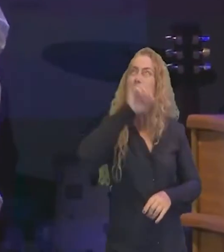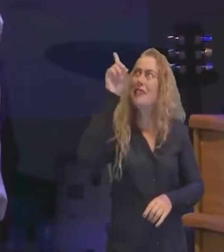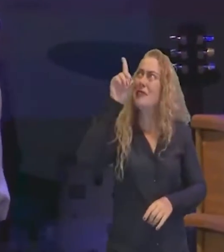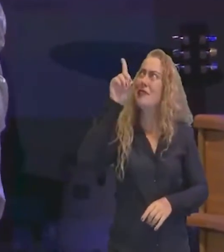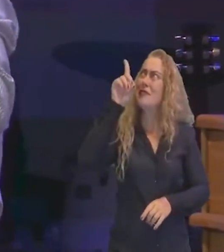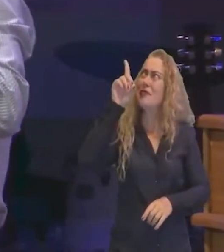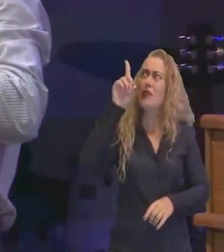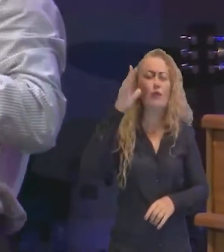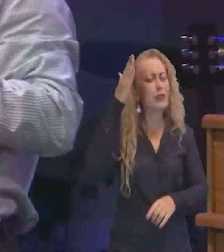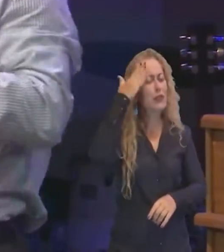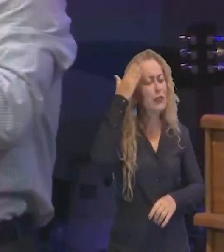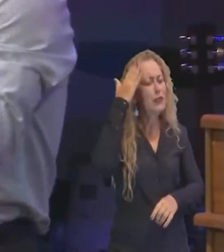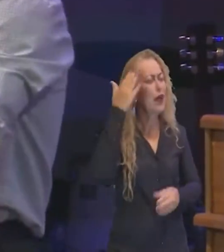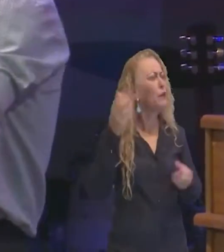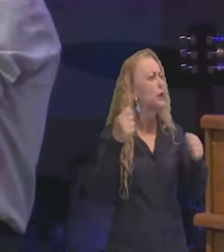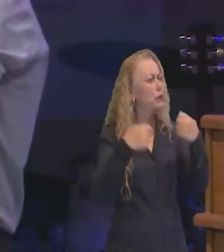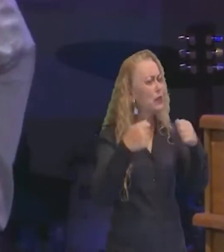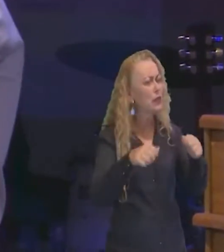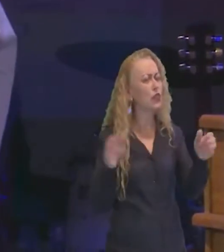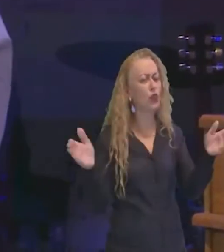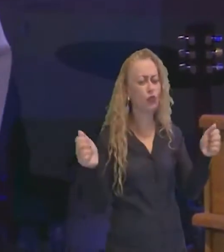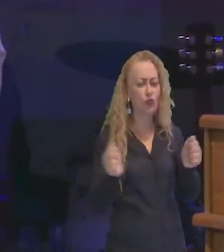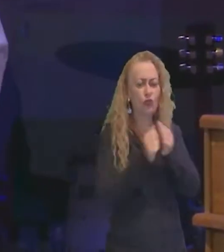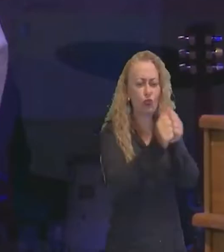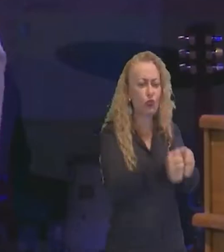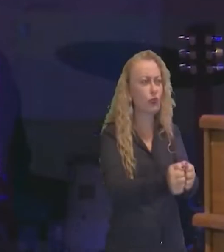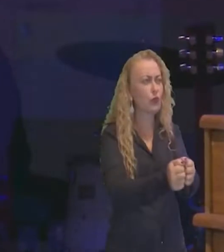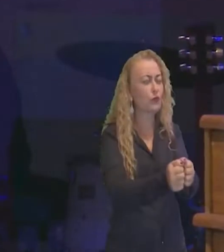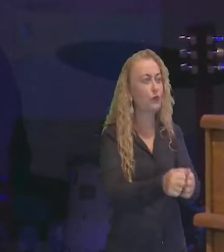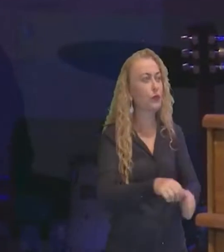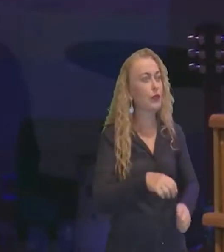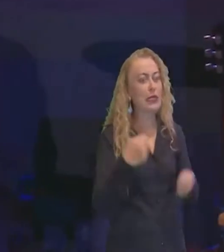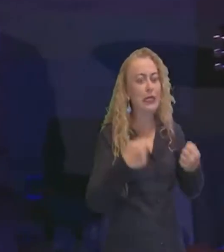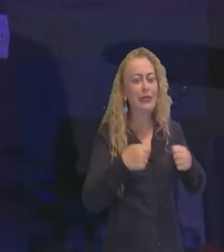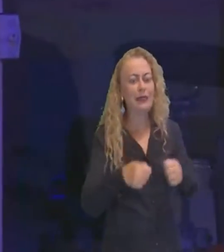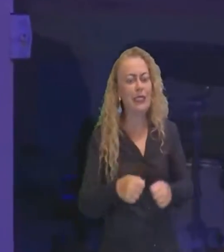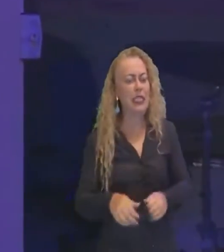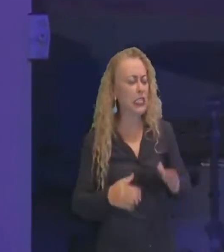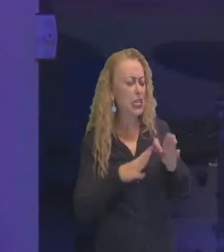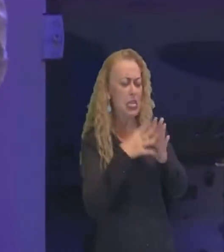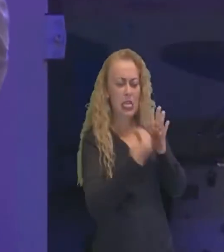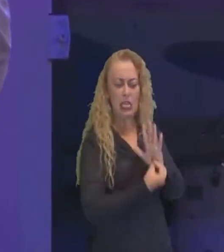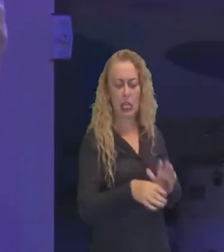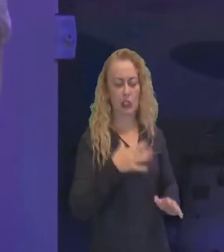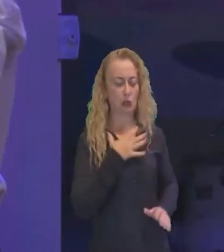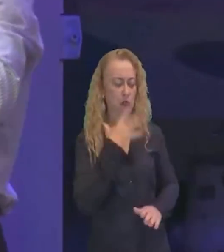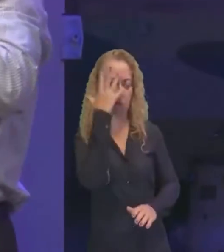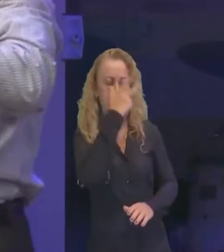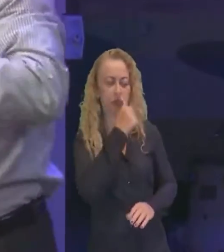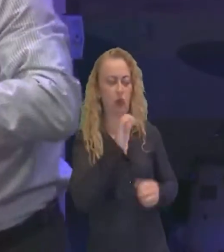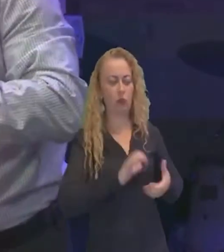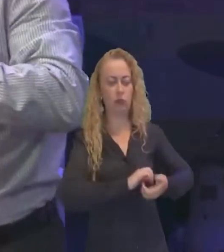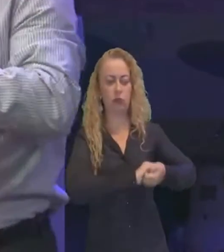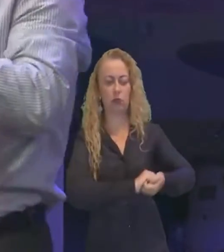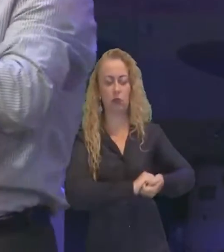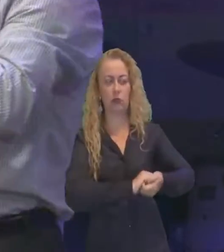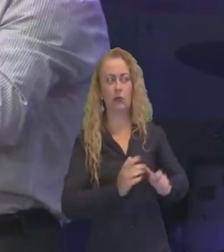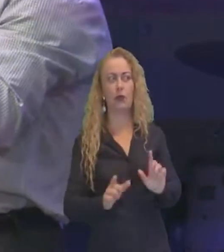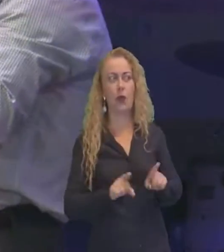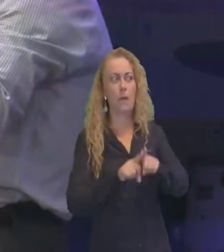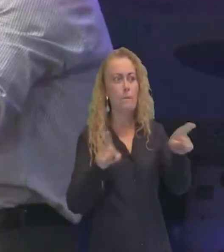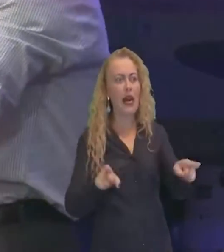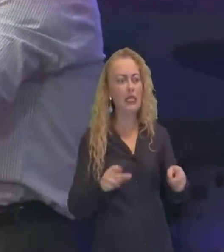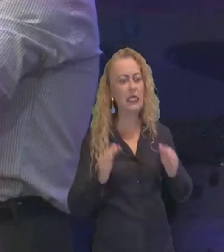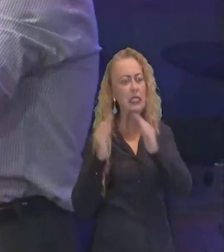vida divorciada dentro de casa, estão na igreja bonitinho, tudo bem, mas em casa totalmente divorciados. Deus abomina esse tipo de